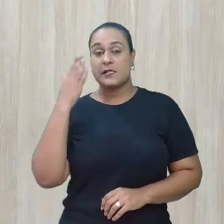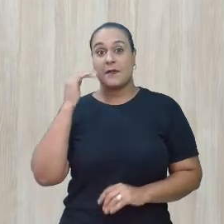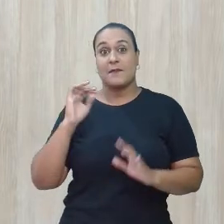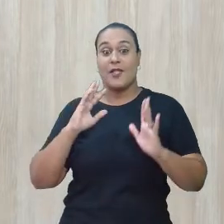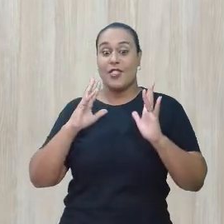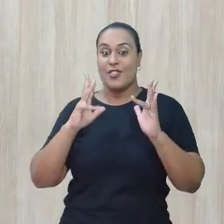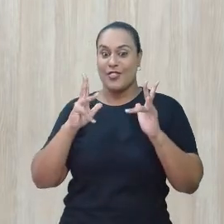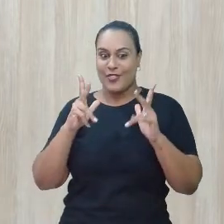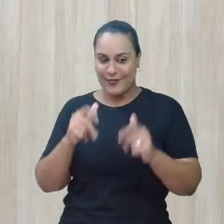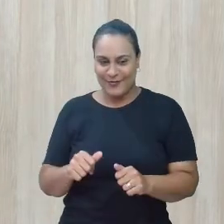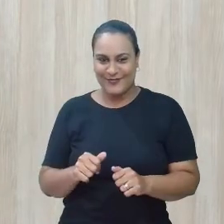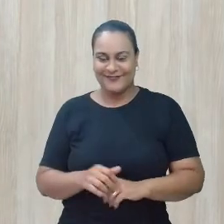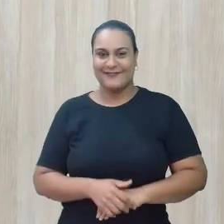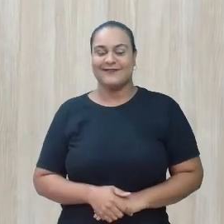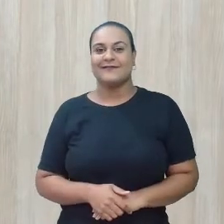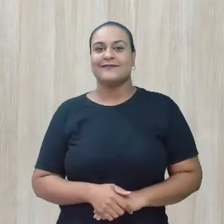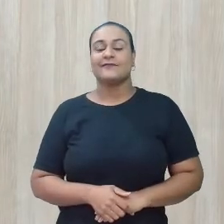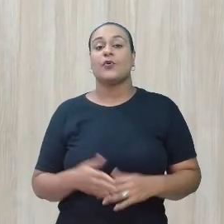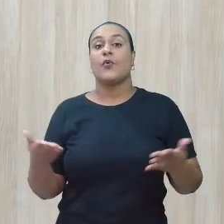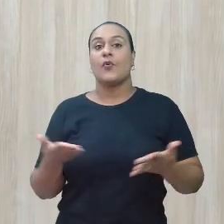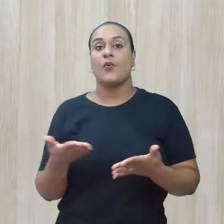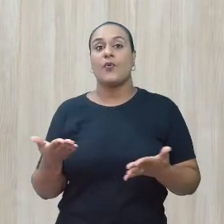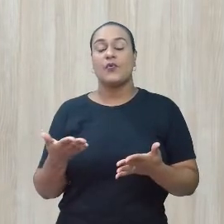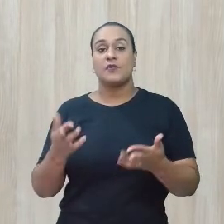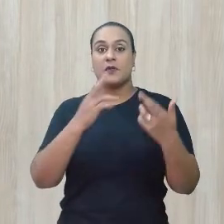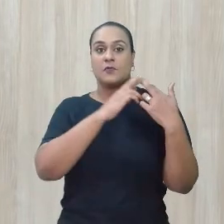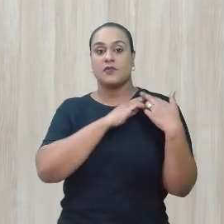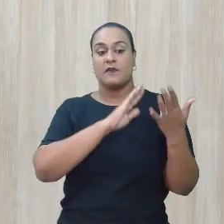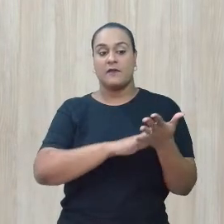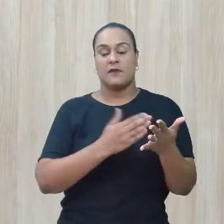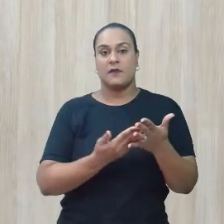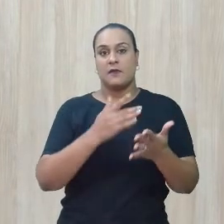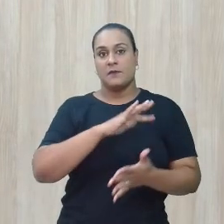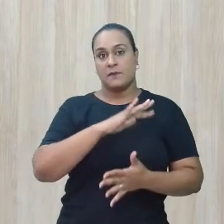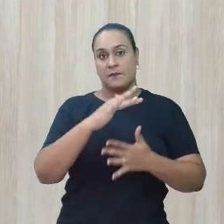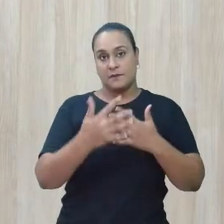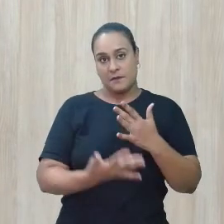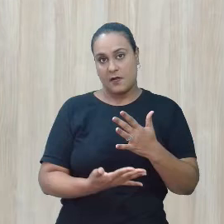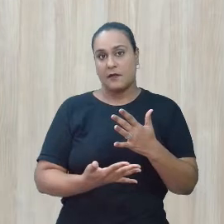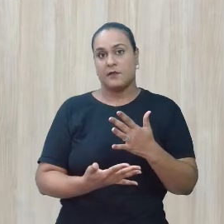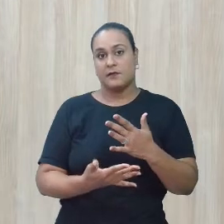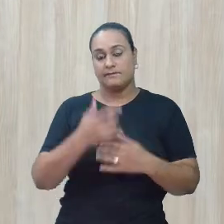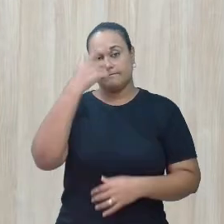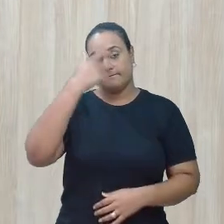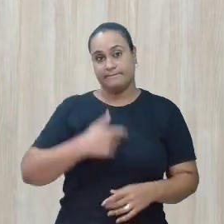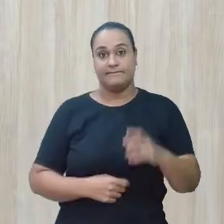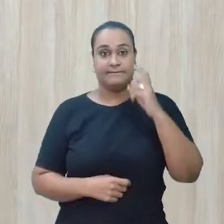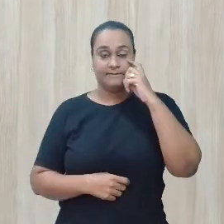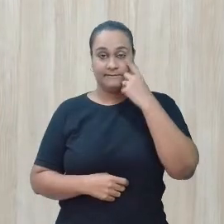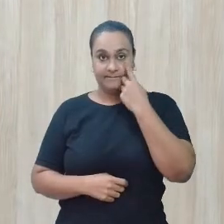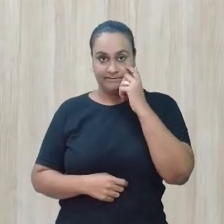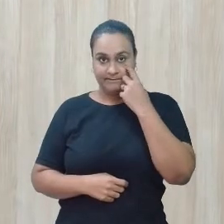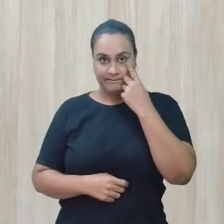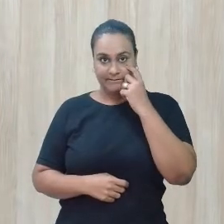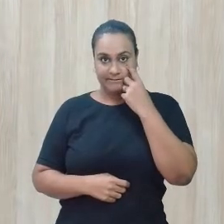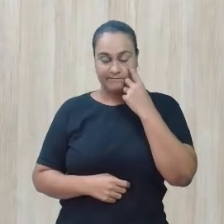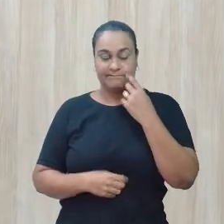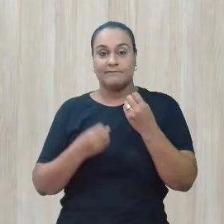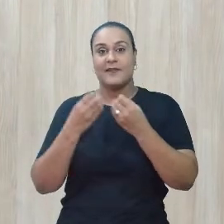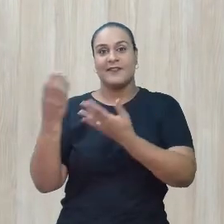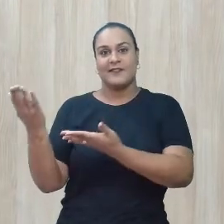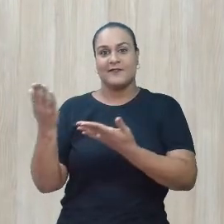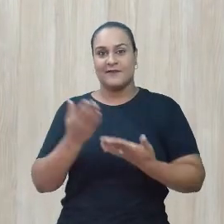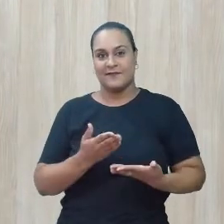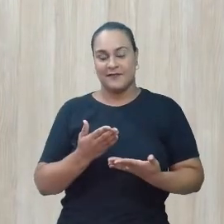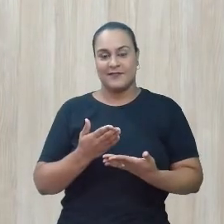de vocês, tá certo? Quem faz a tradução simultânea para a língua brasileira de sinais é a nossa querida intérprete Elaine. Seja muito